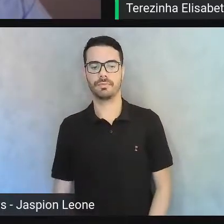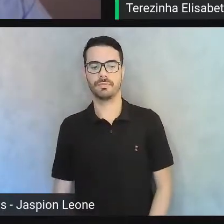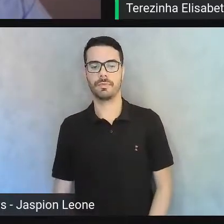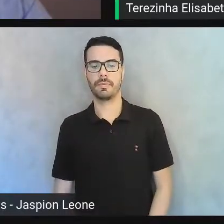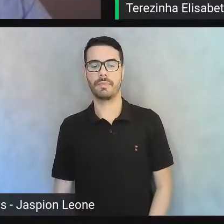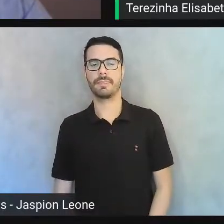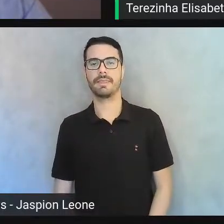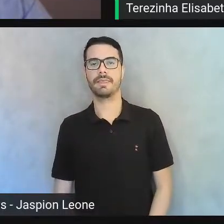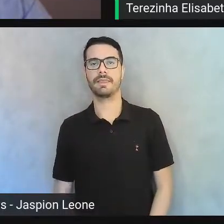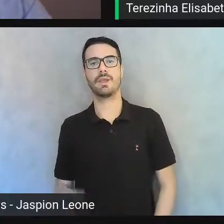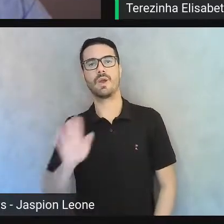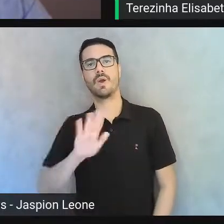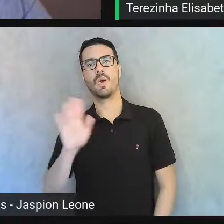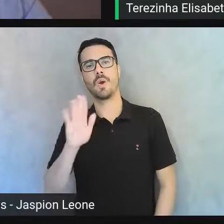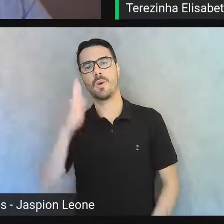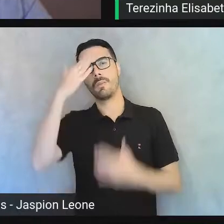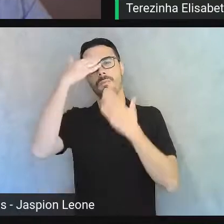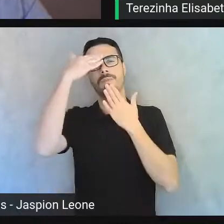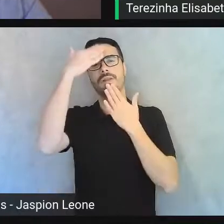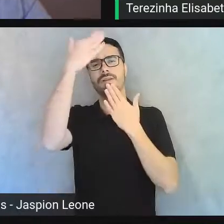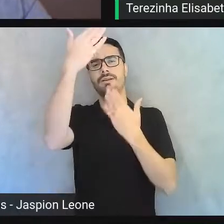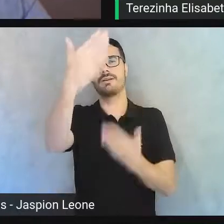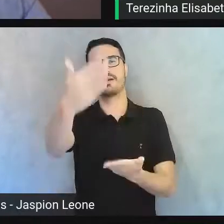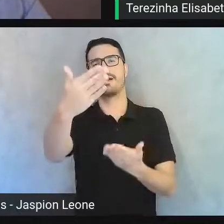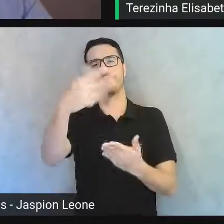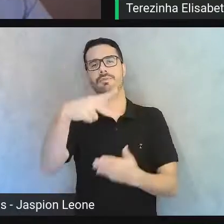Oi, Paulo. Obrigada.